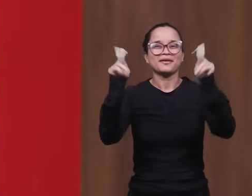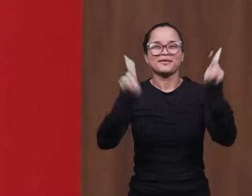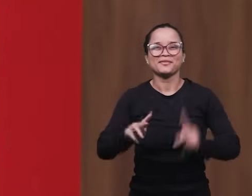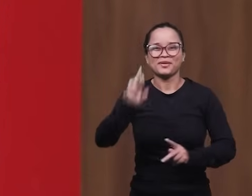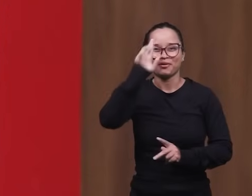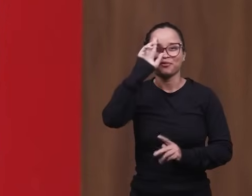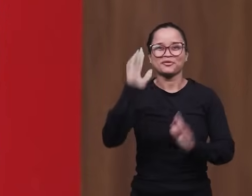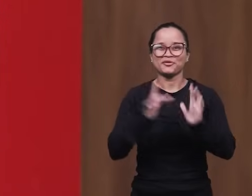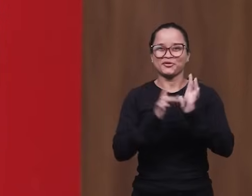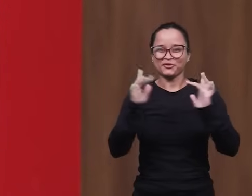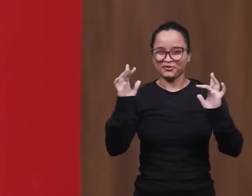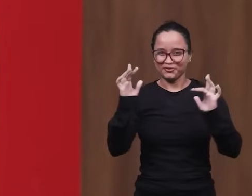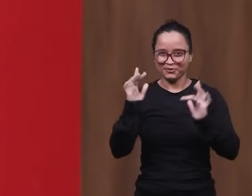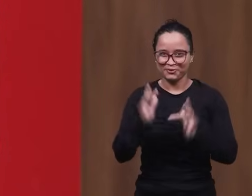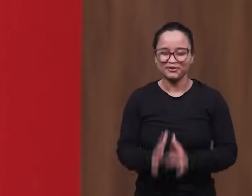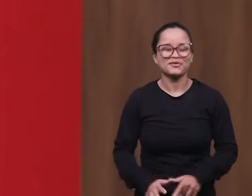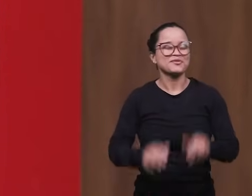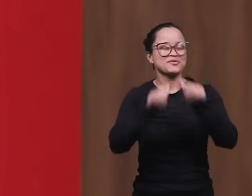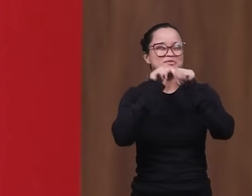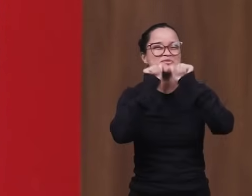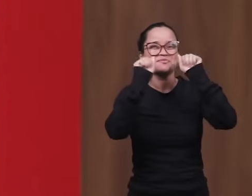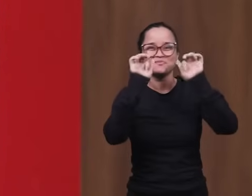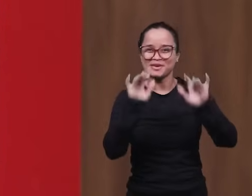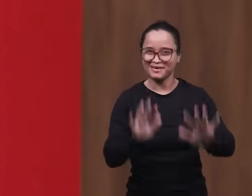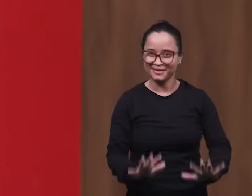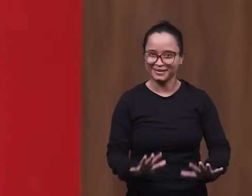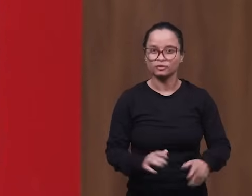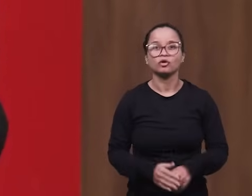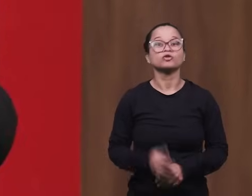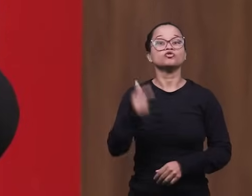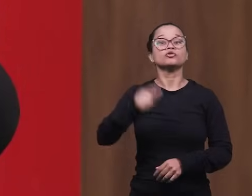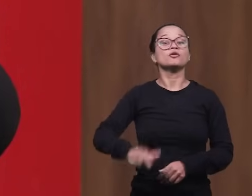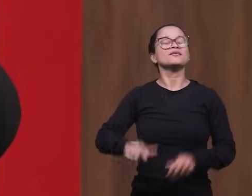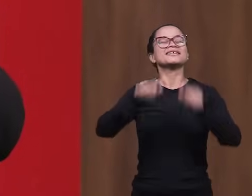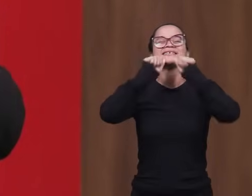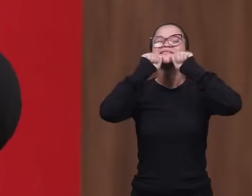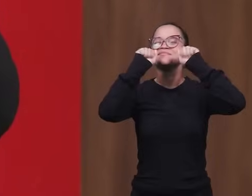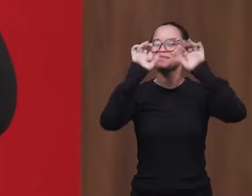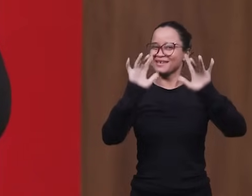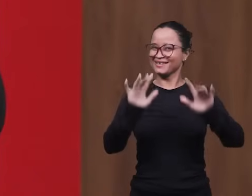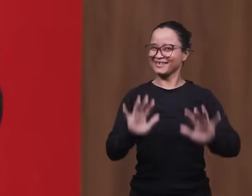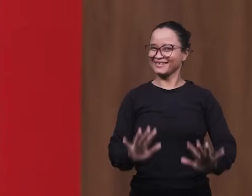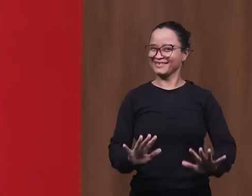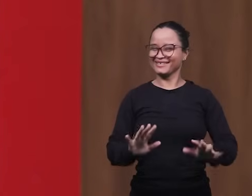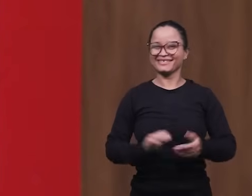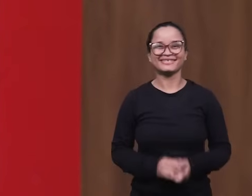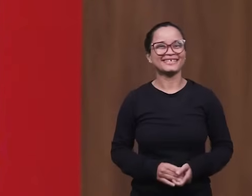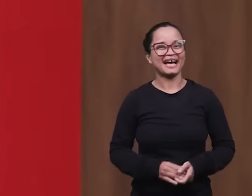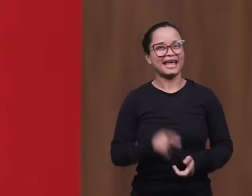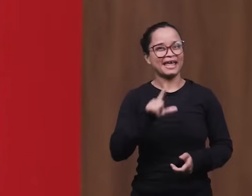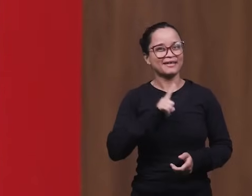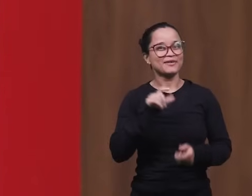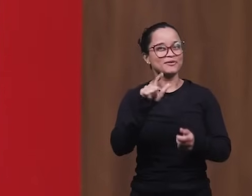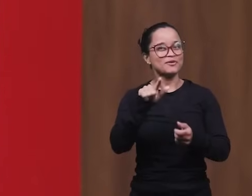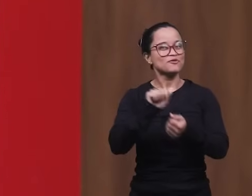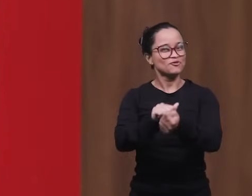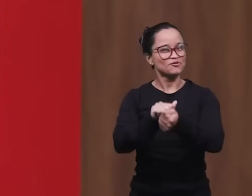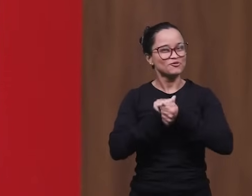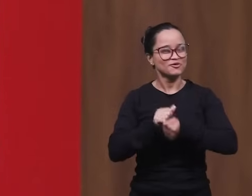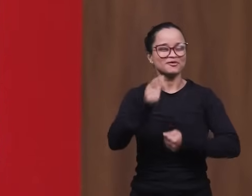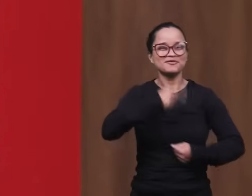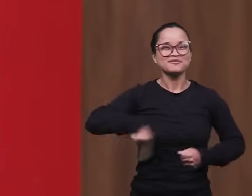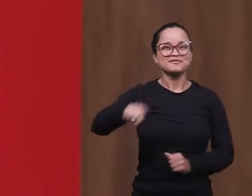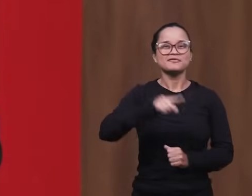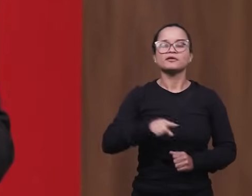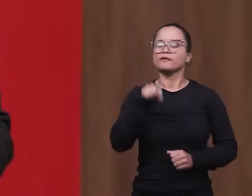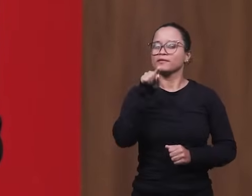A paz do Senhor Jesus, que benção, vou repetir ó, que benção é ter você aqui com a